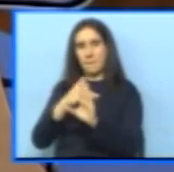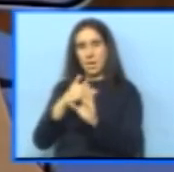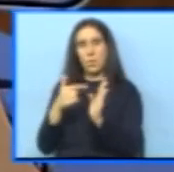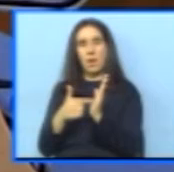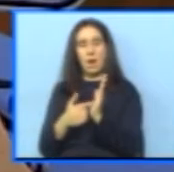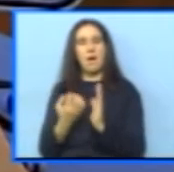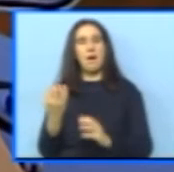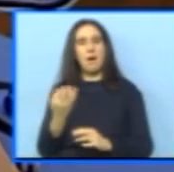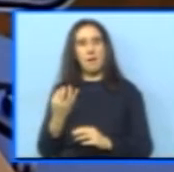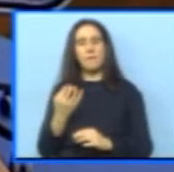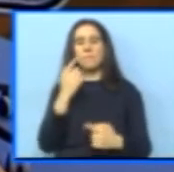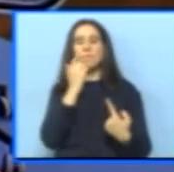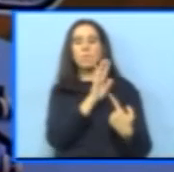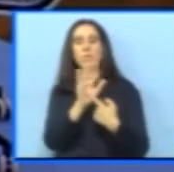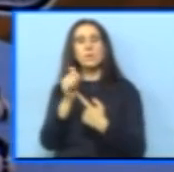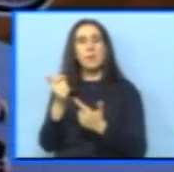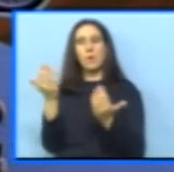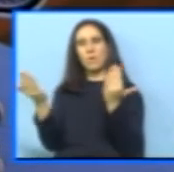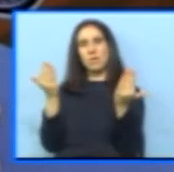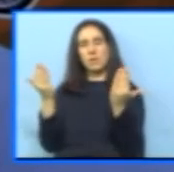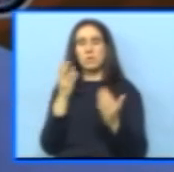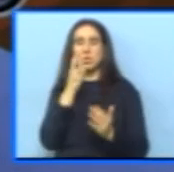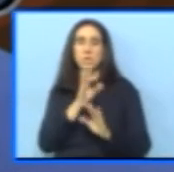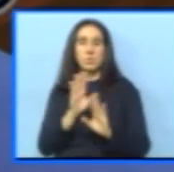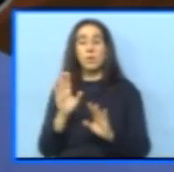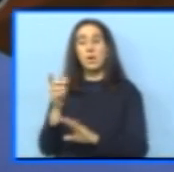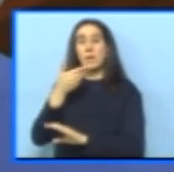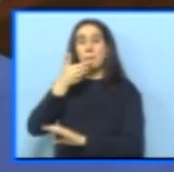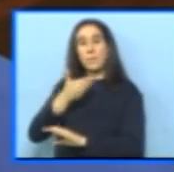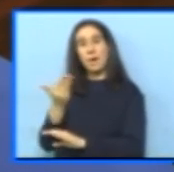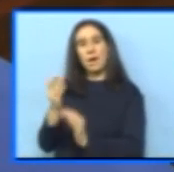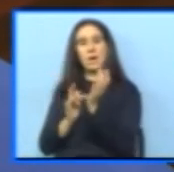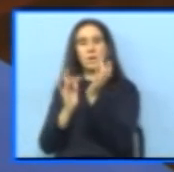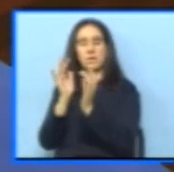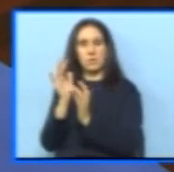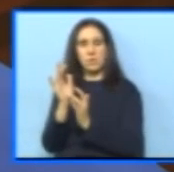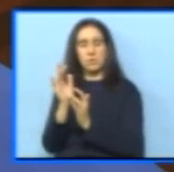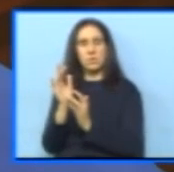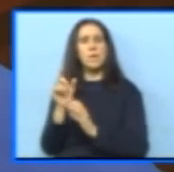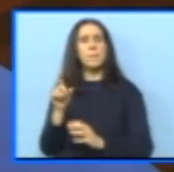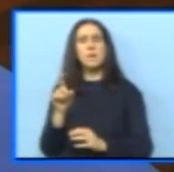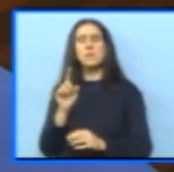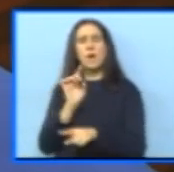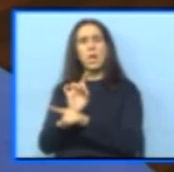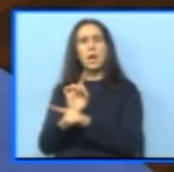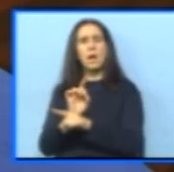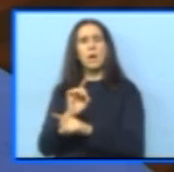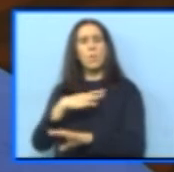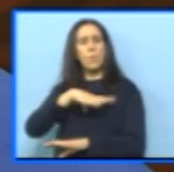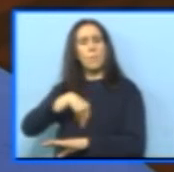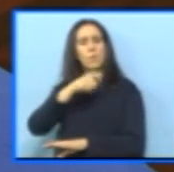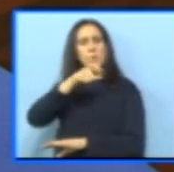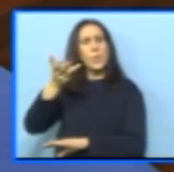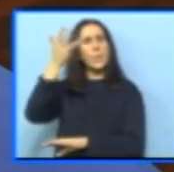mostra muito bem este contraste e diz, pronto, e essa sabedoria que é Cristo, não, os grandes deste mundo não chegaram